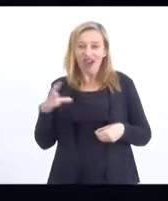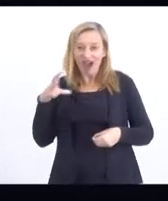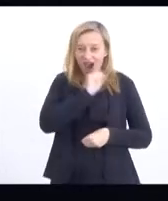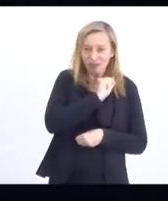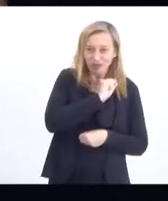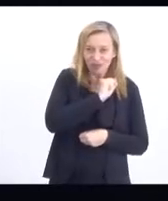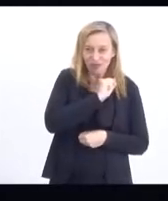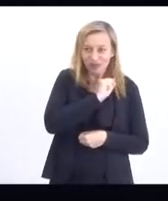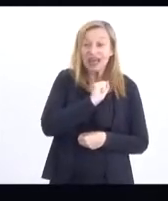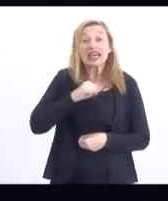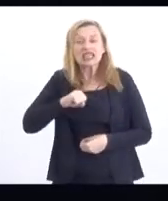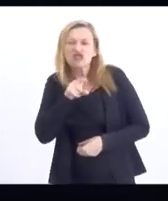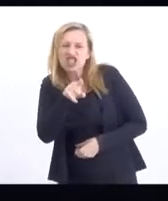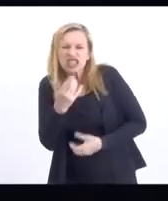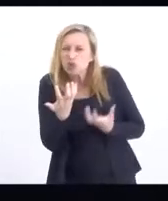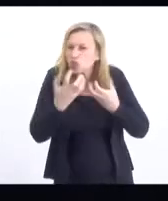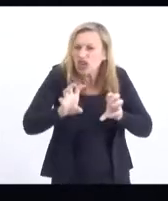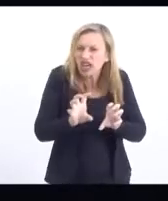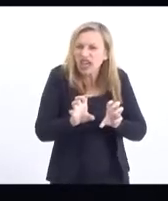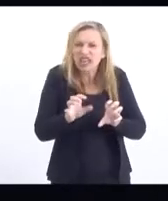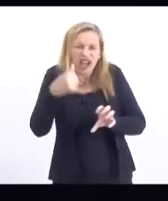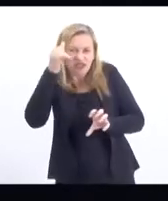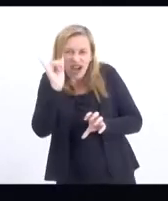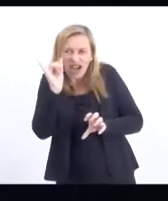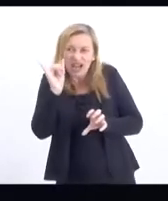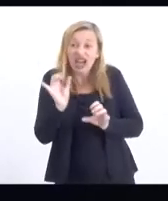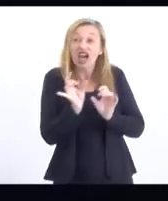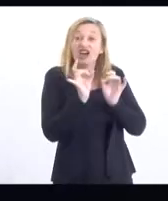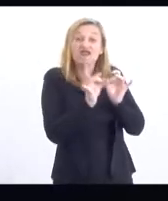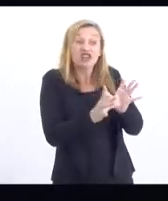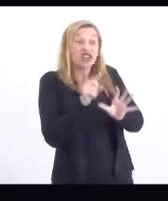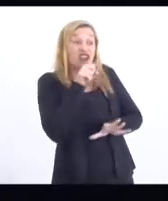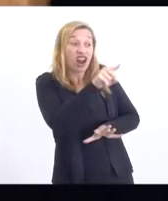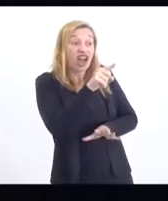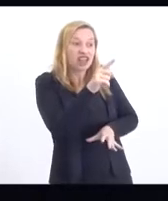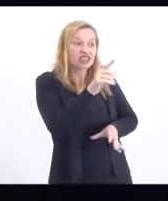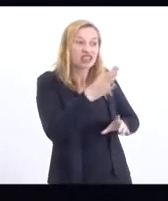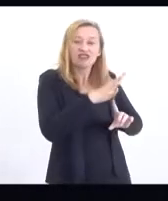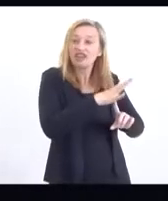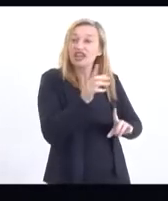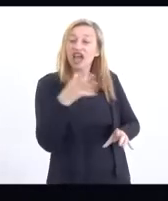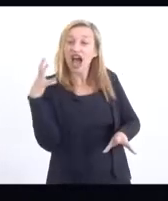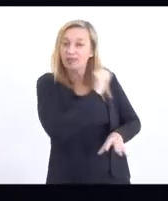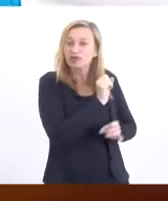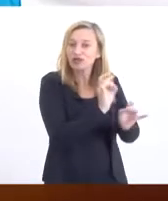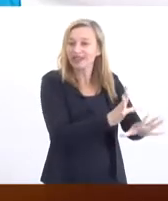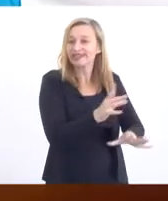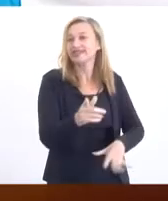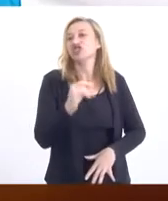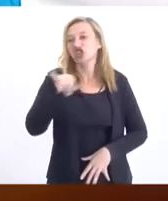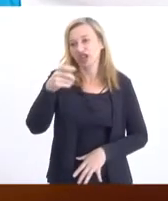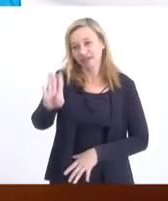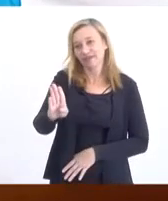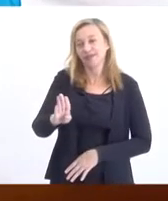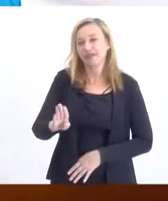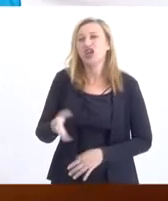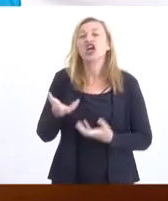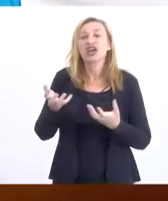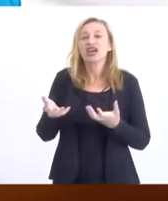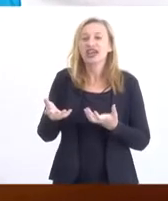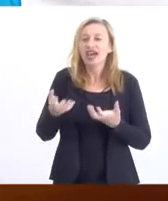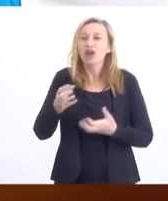rápido. E se você não quiser dar vaca, vende na feira e vende rápido, Jair. E quero,